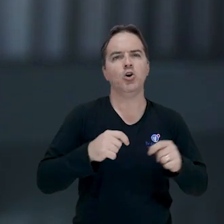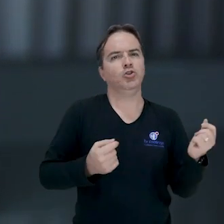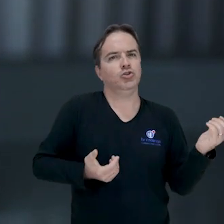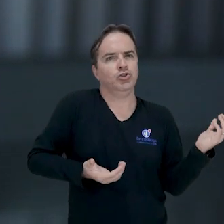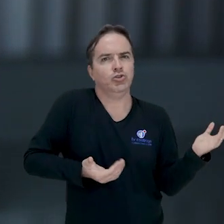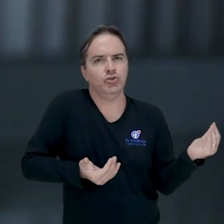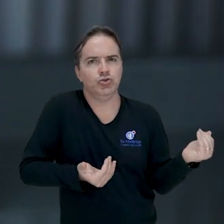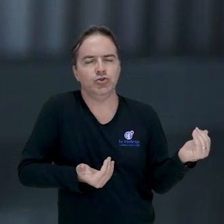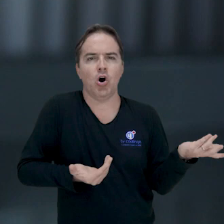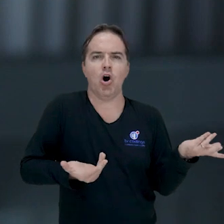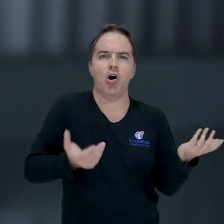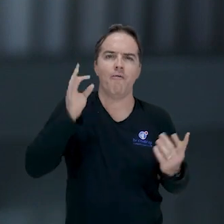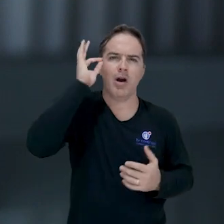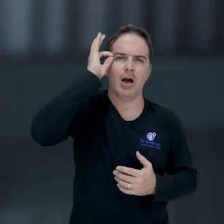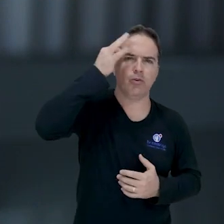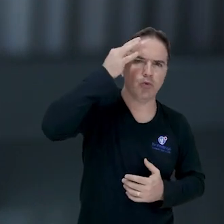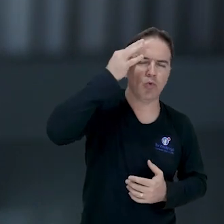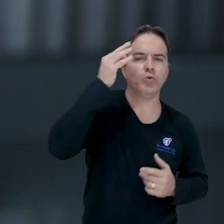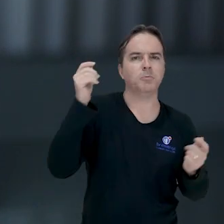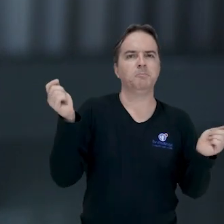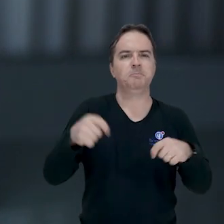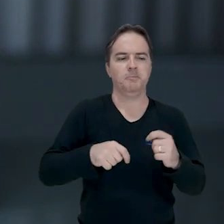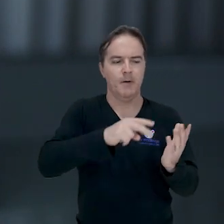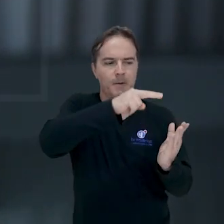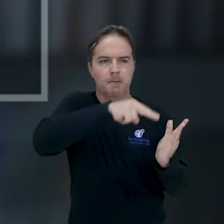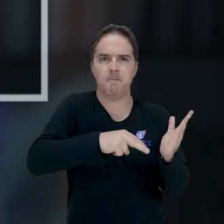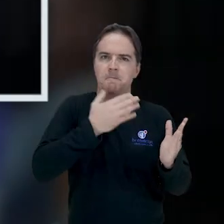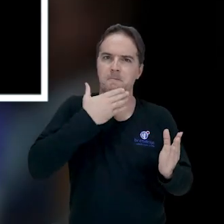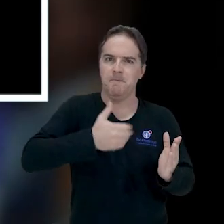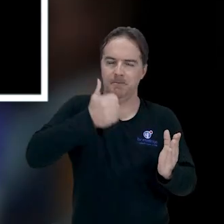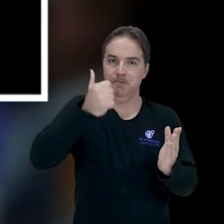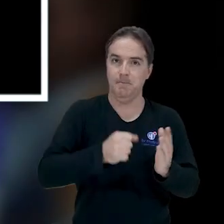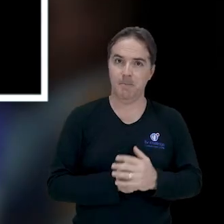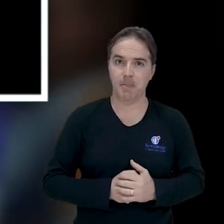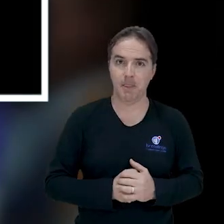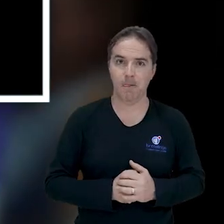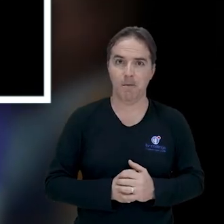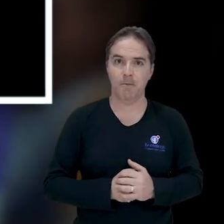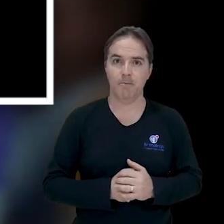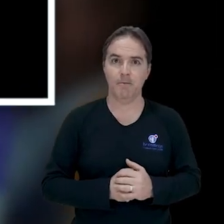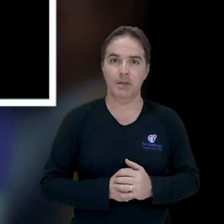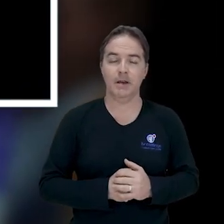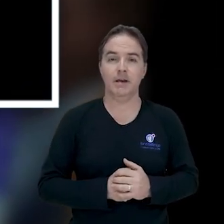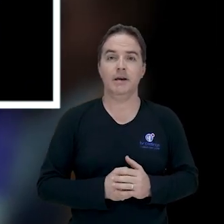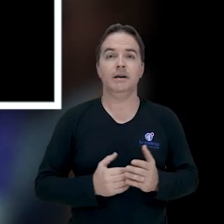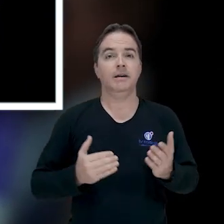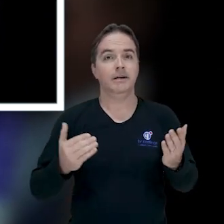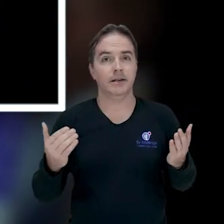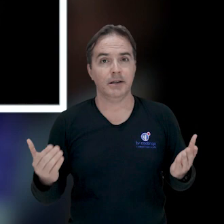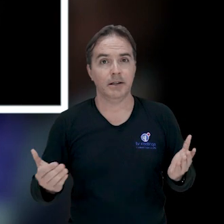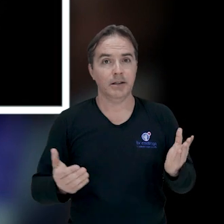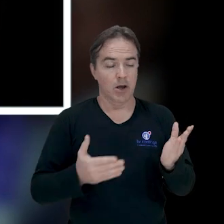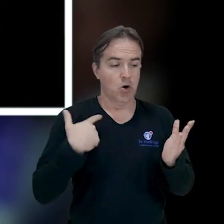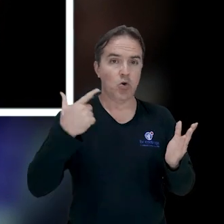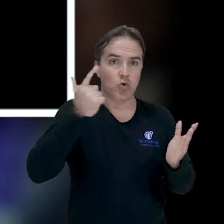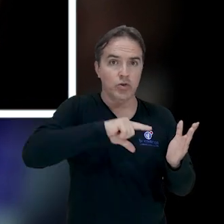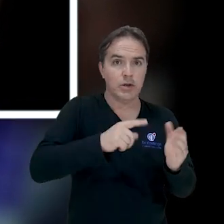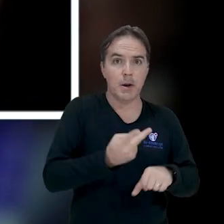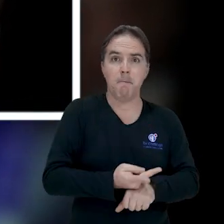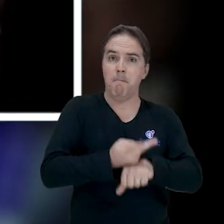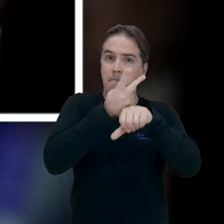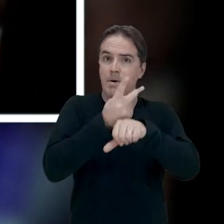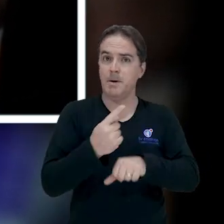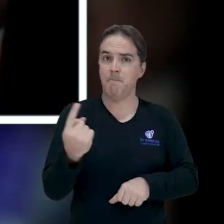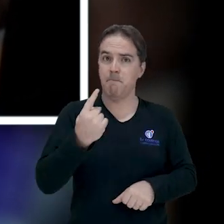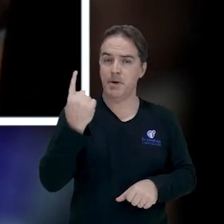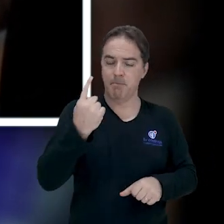juvenil para adulto, né? No ano passado a gente teve o prêmio Autores do Ano, né? Da editora Vecchio. E ele ficou em primeiro lugar na